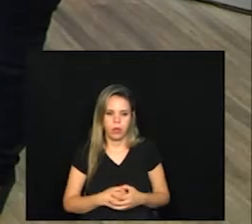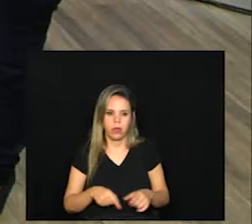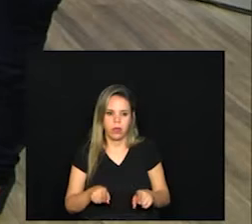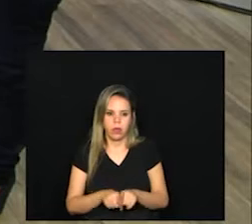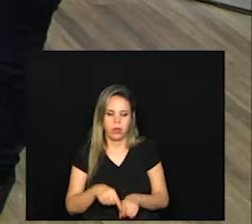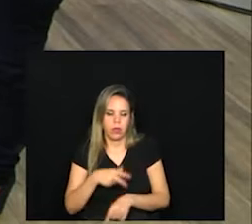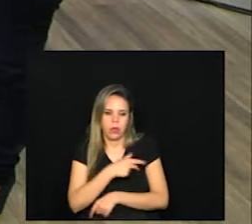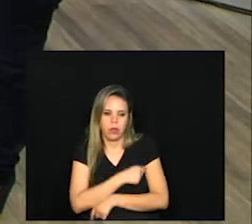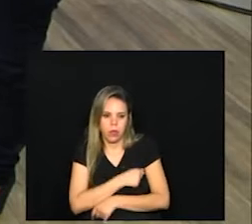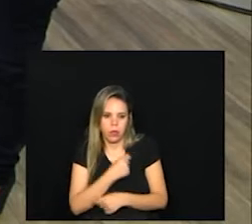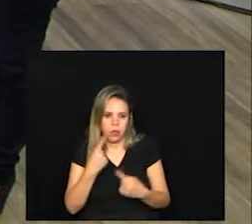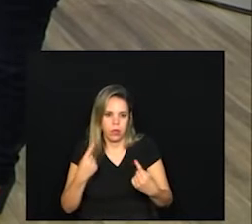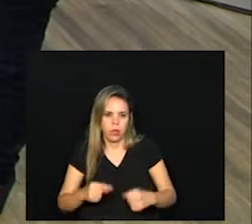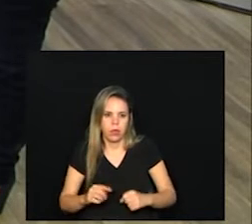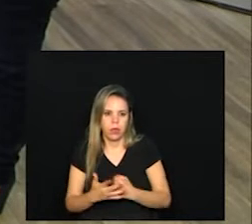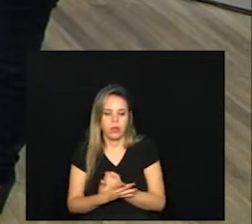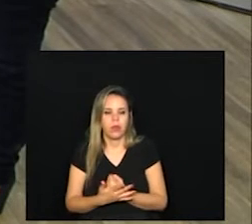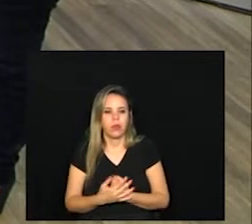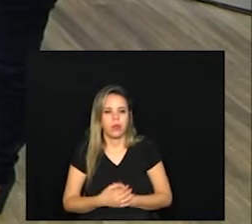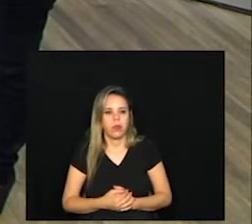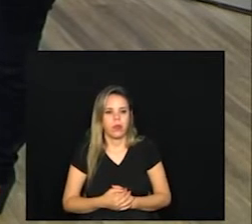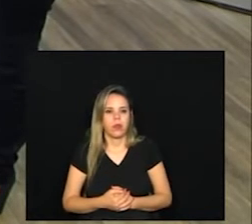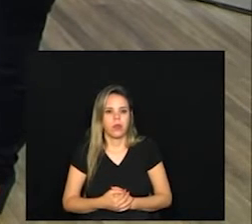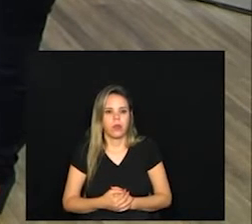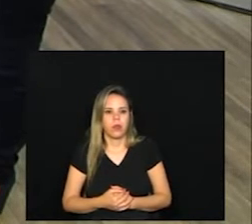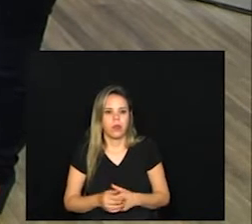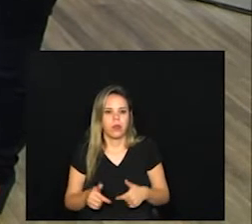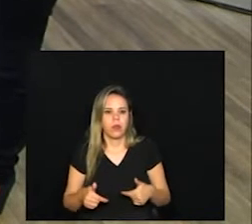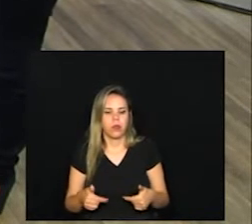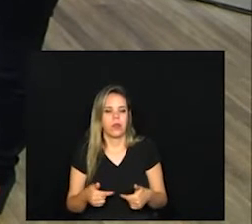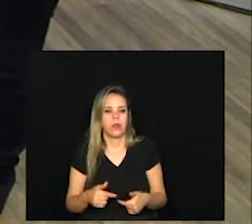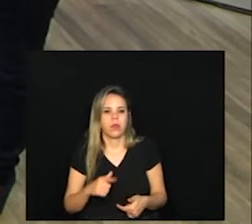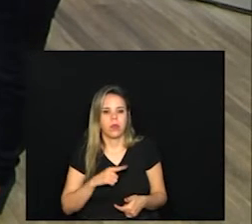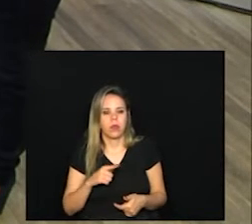da vacinação contra a Covid, Gabriel, vamos reforçar que a